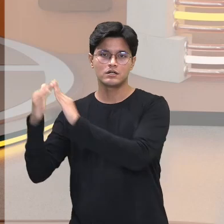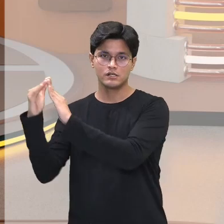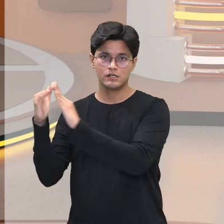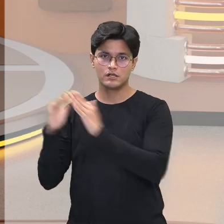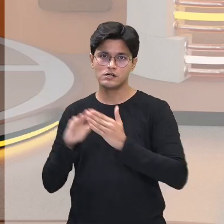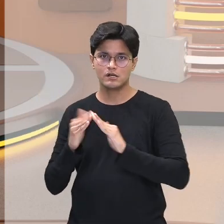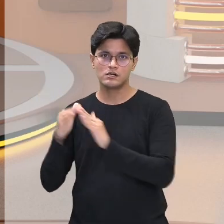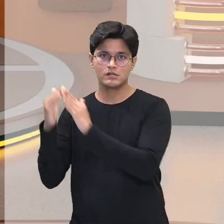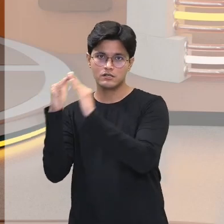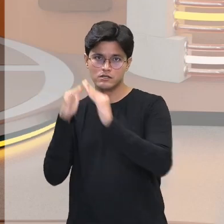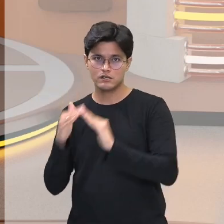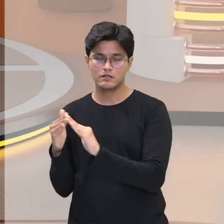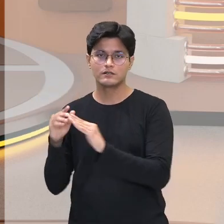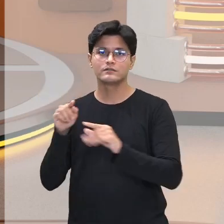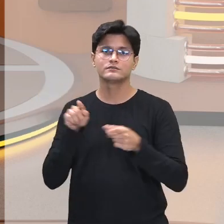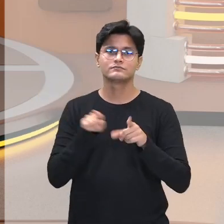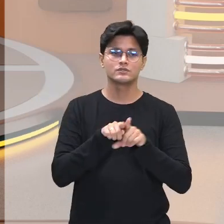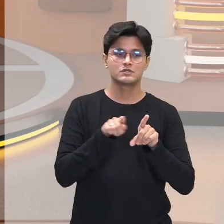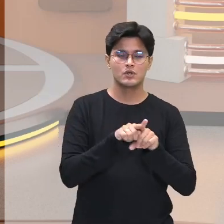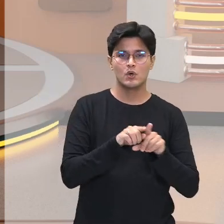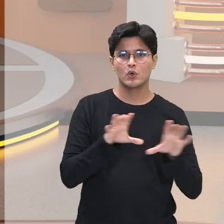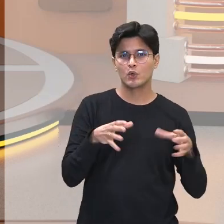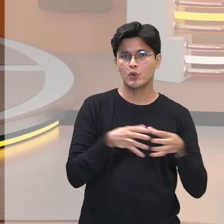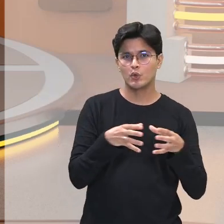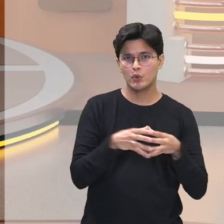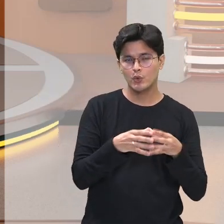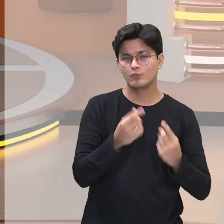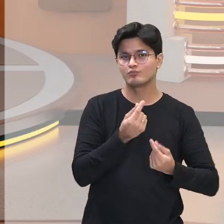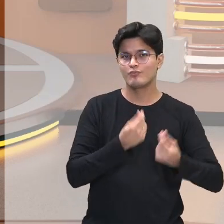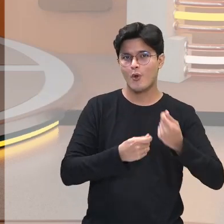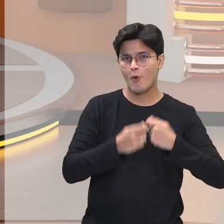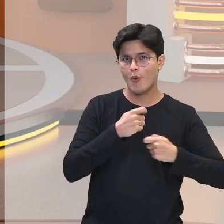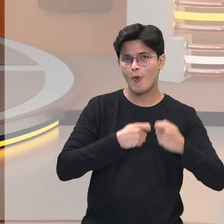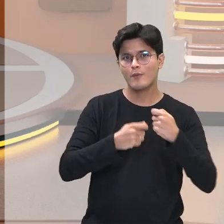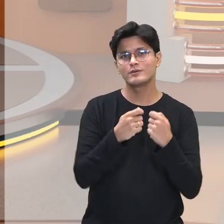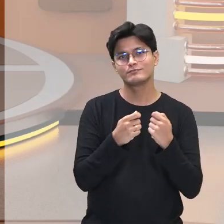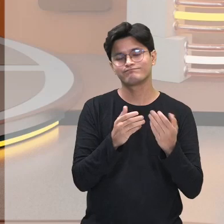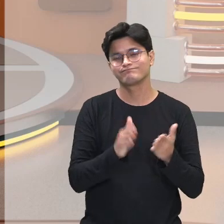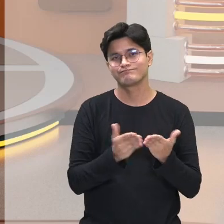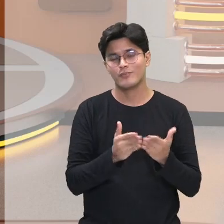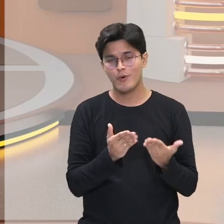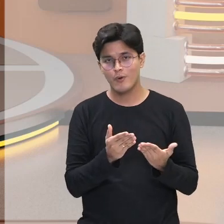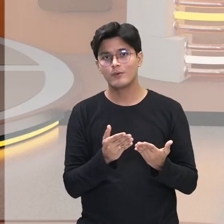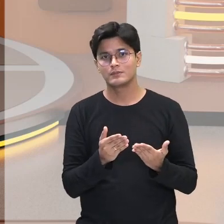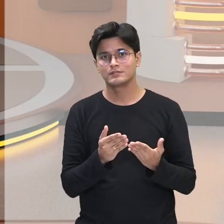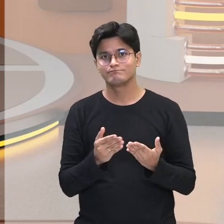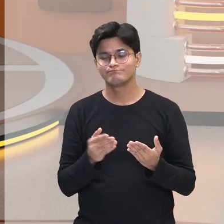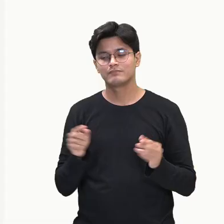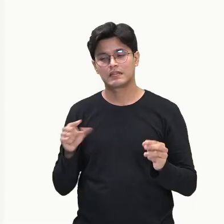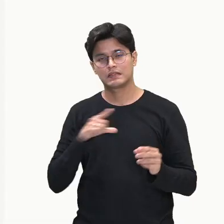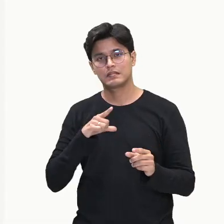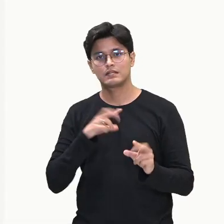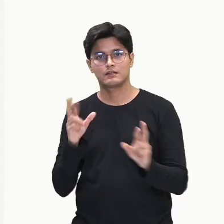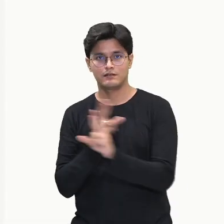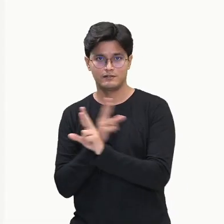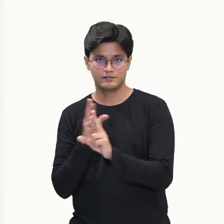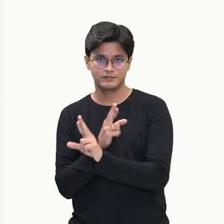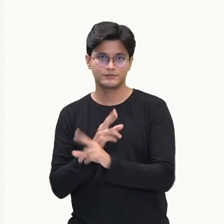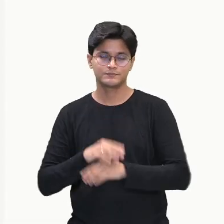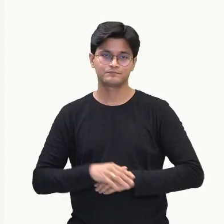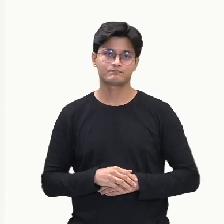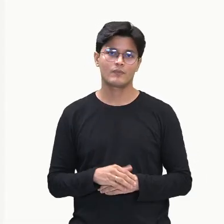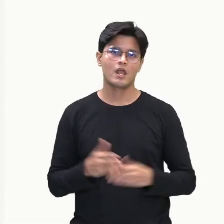classe econômica mais baixa da sociedade. Vamos continuar aqui com os desafios urbanos, agora